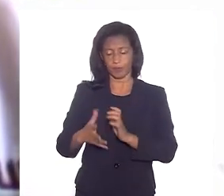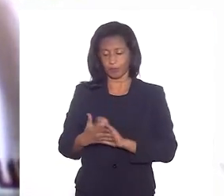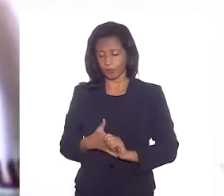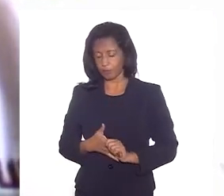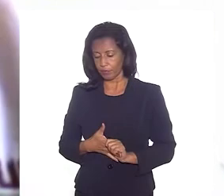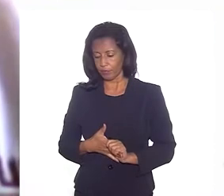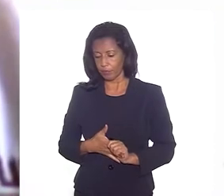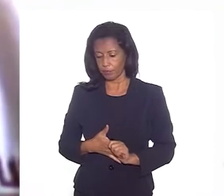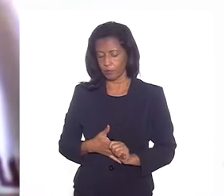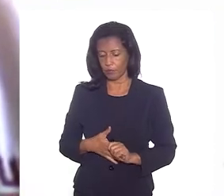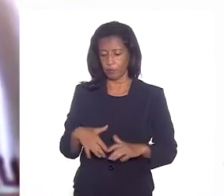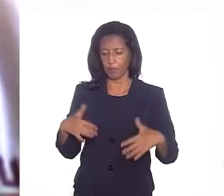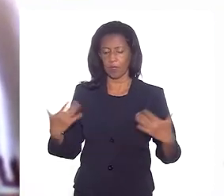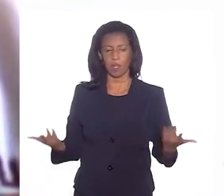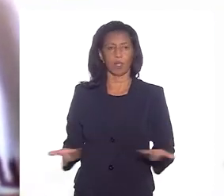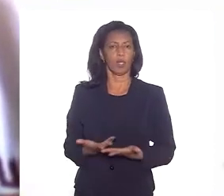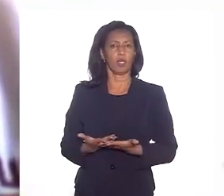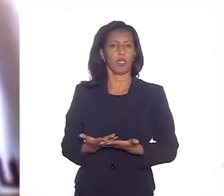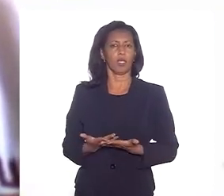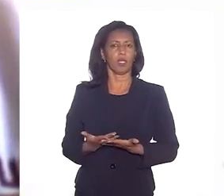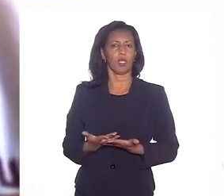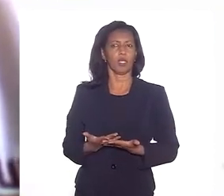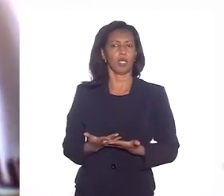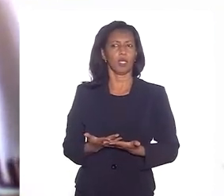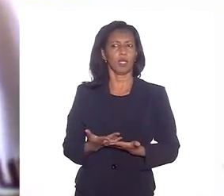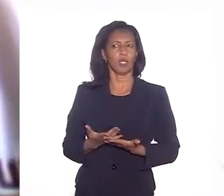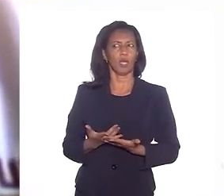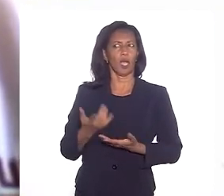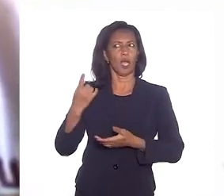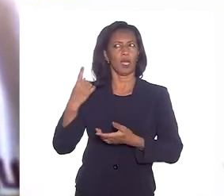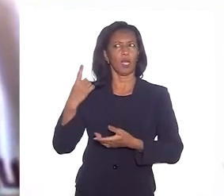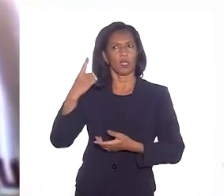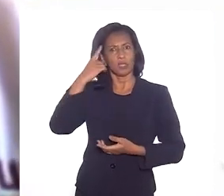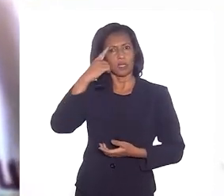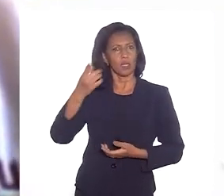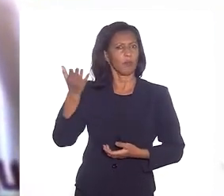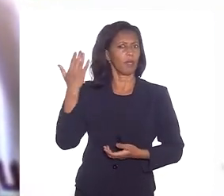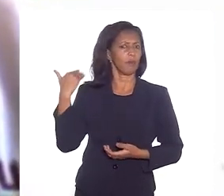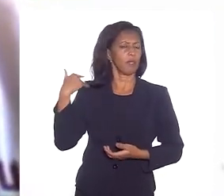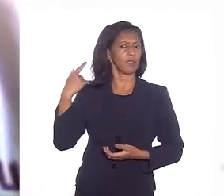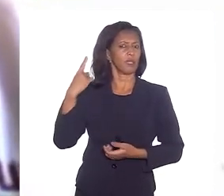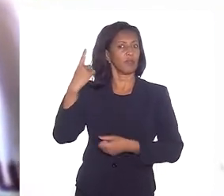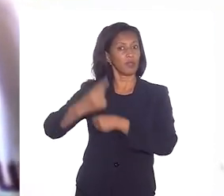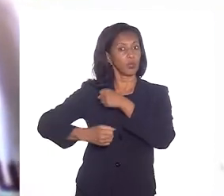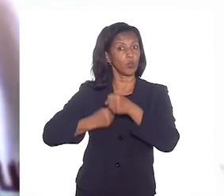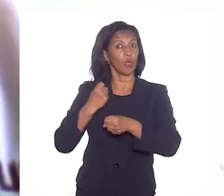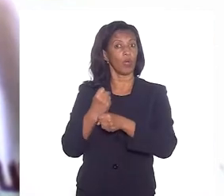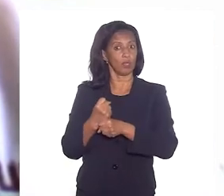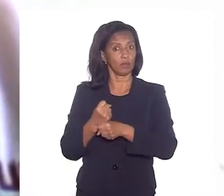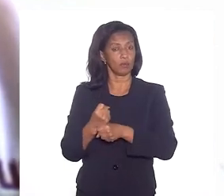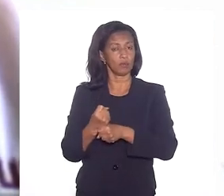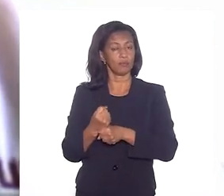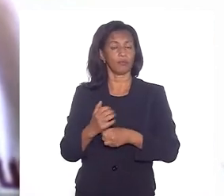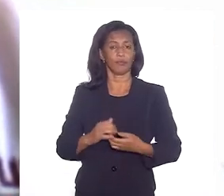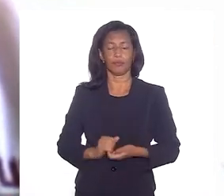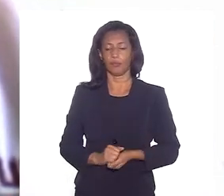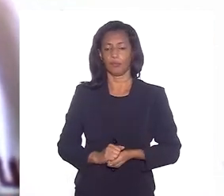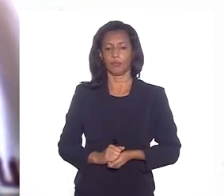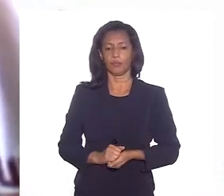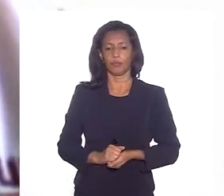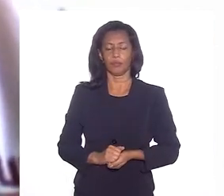evento. Então, hoje, ele, inclusive, semana passada, completou um ano vivo na minha geladeira.